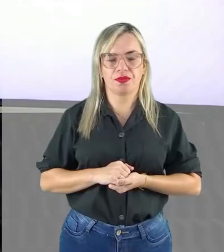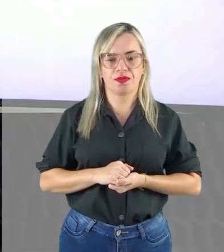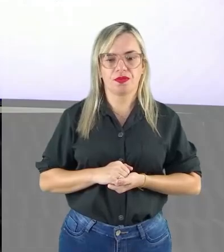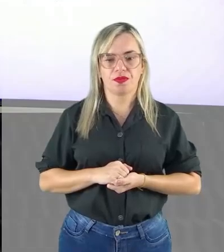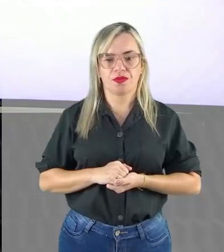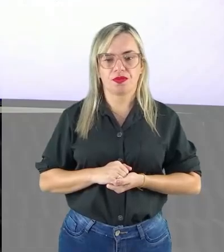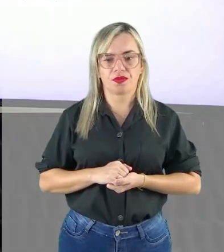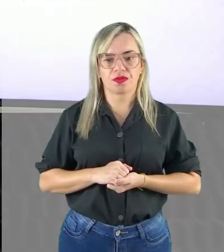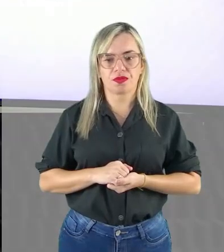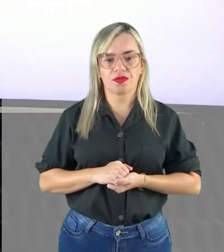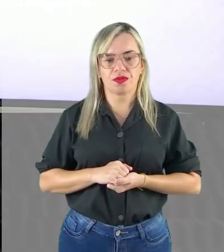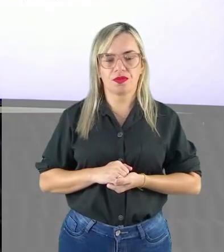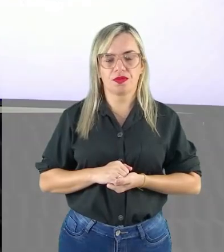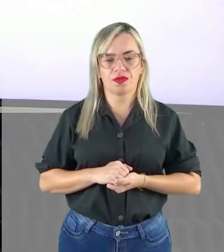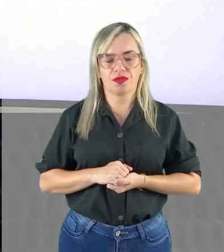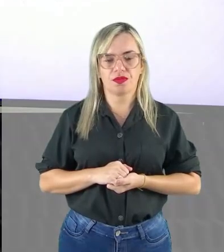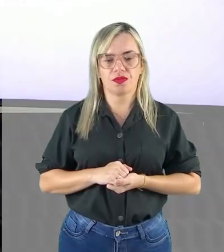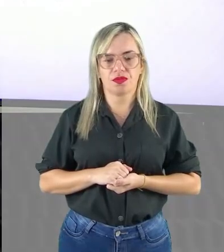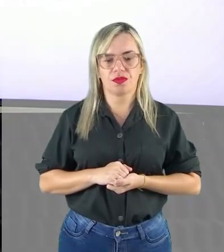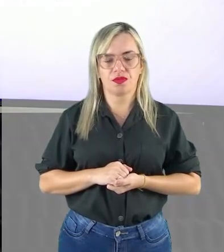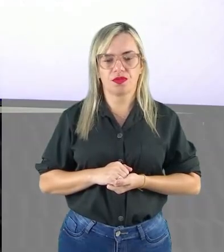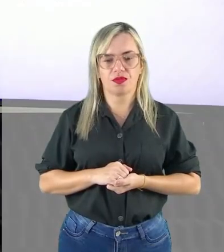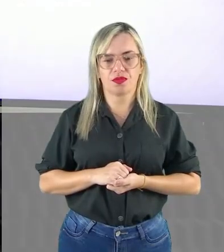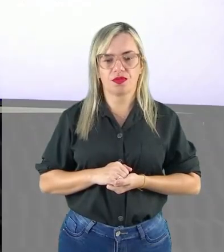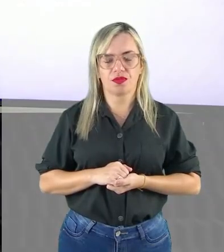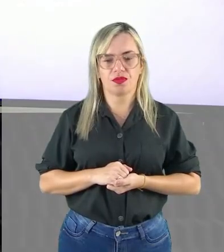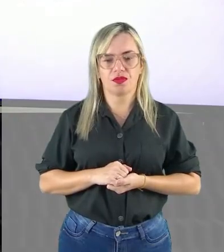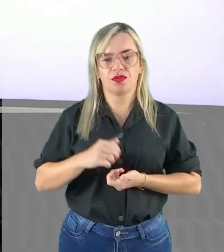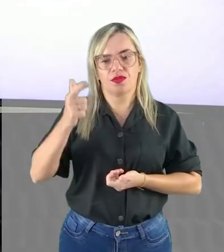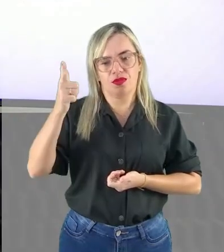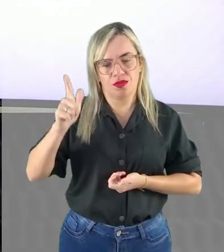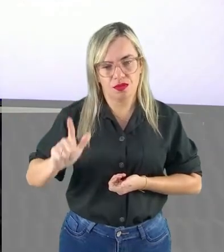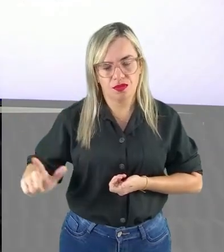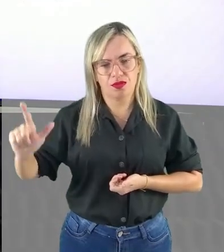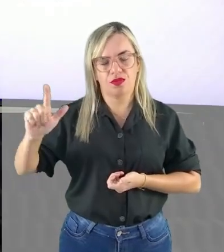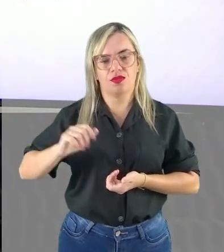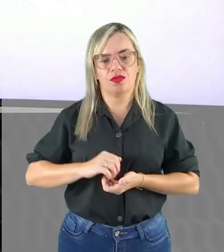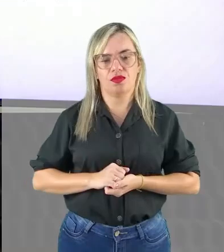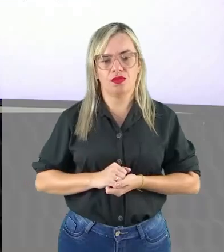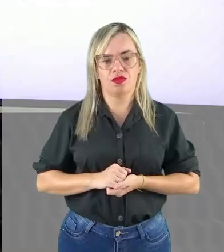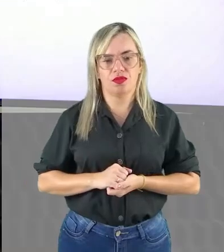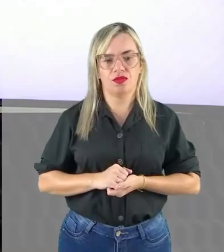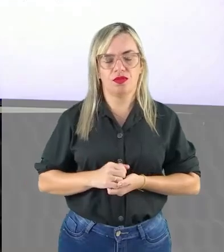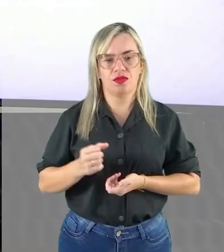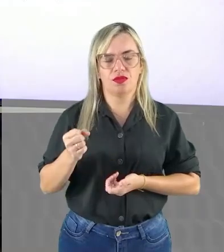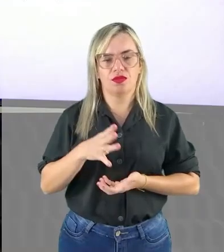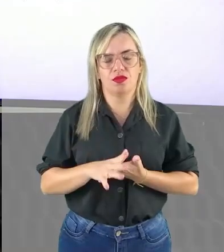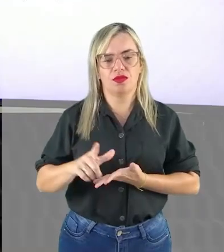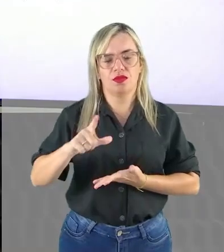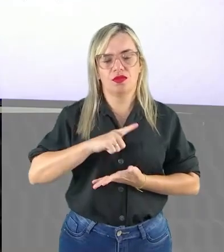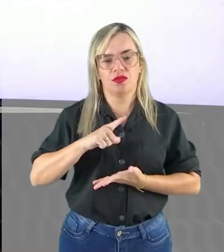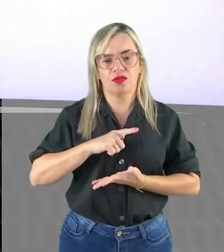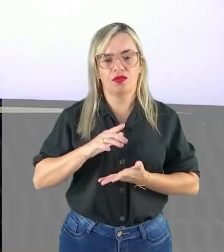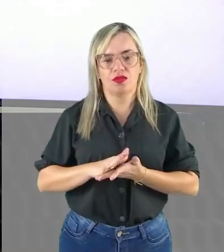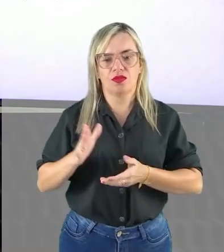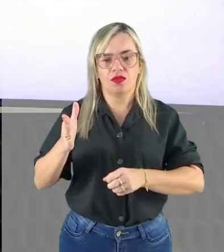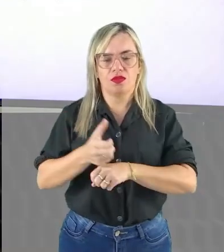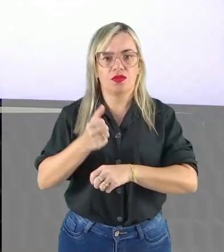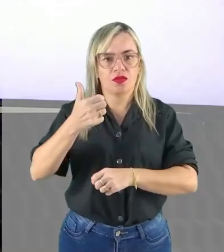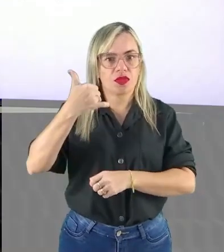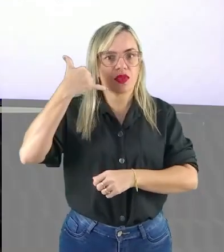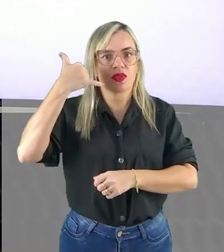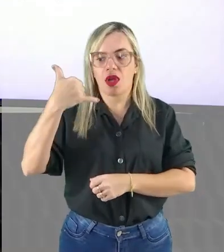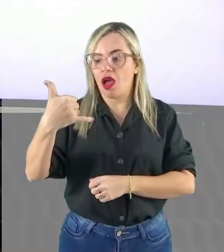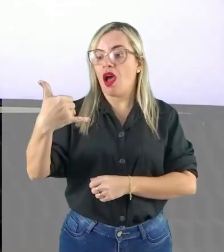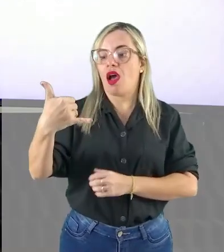recuerdo novo. E eu repetirei, tens uma notificação nova. E tu que sabes?